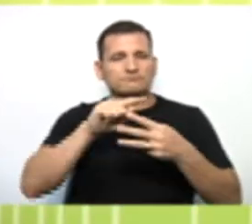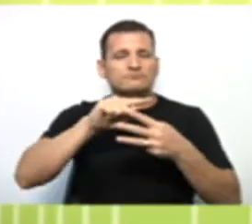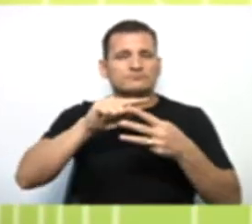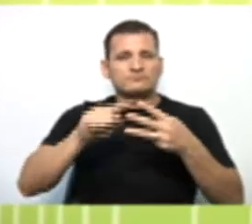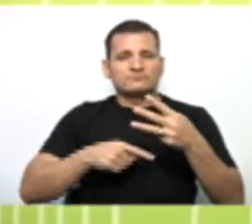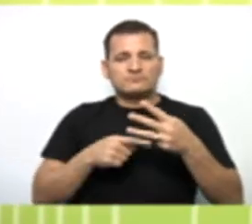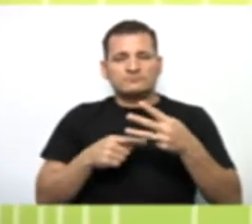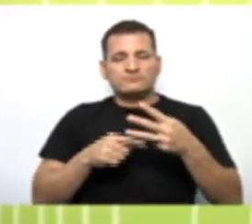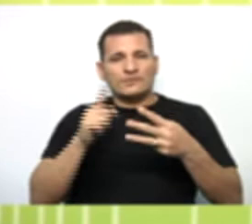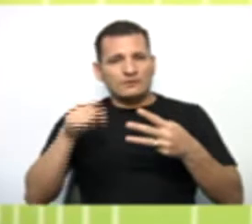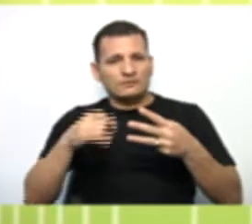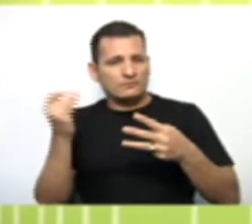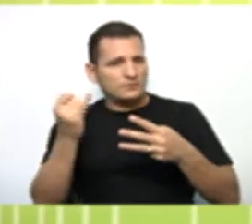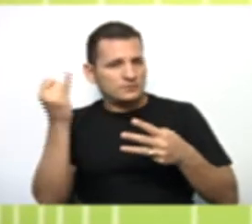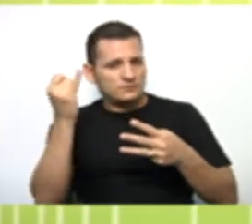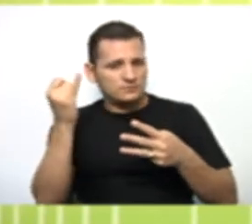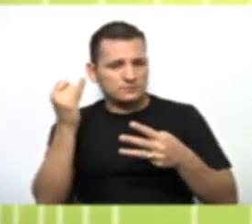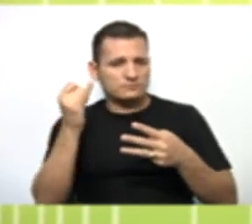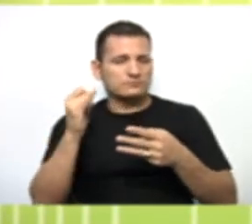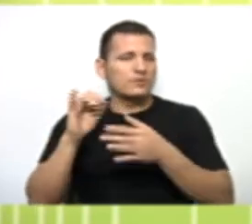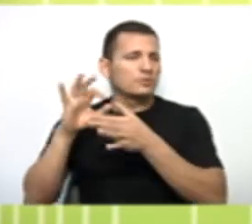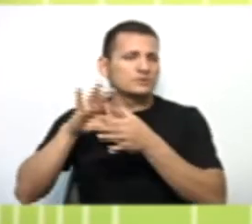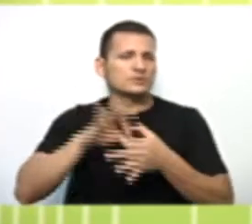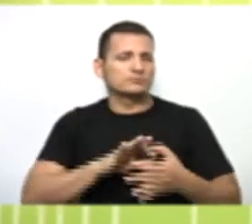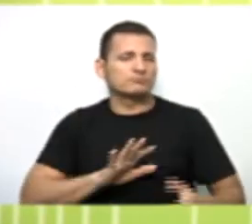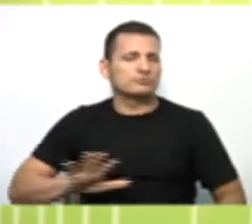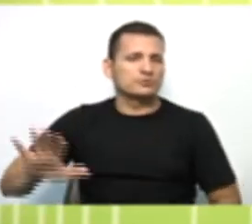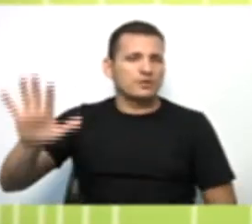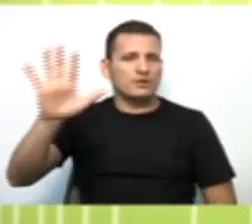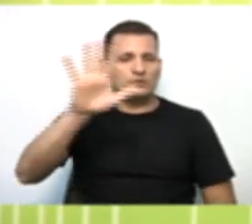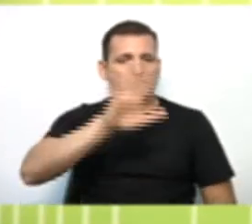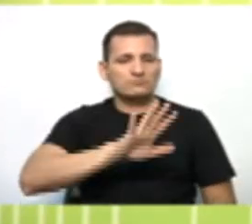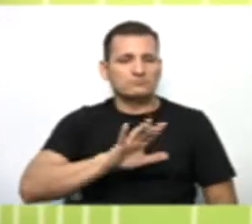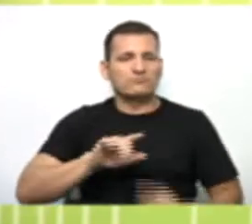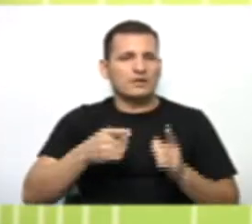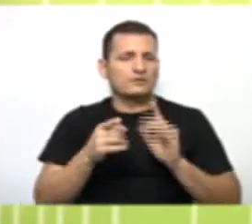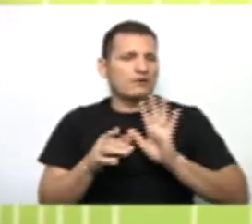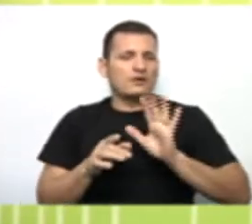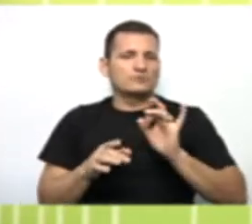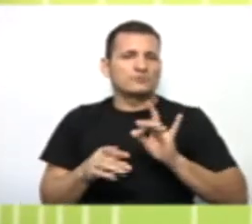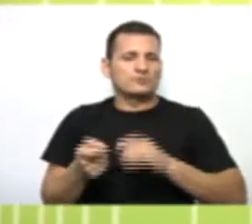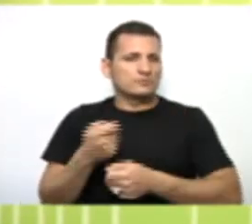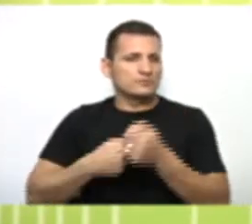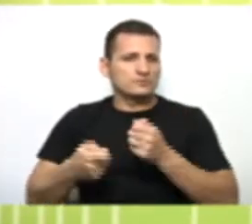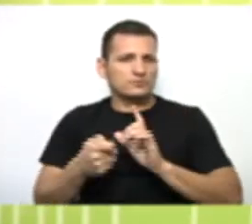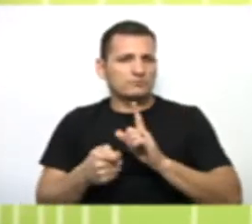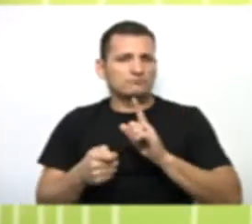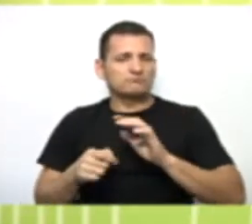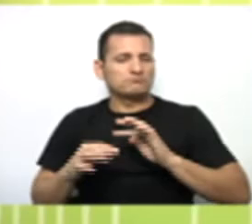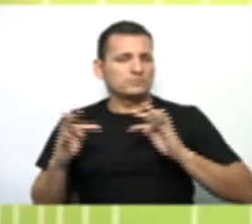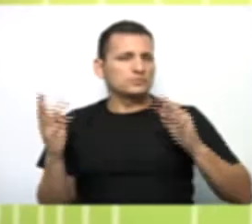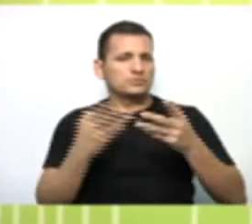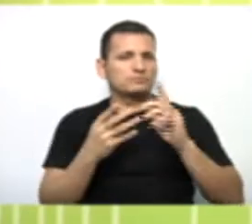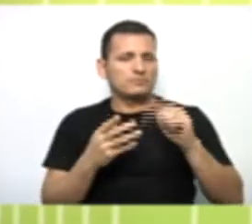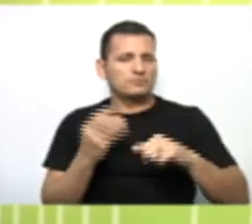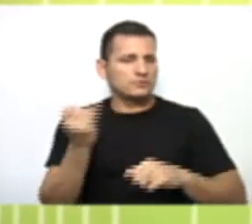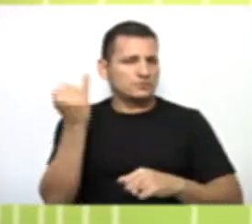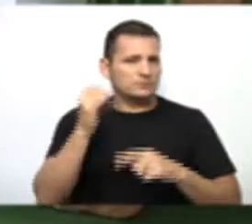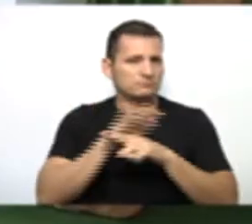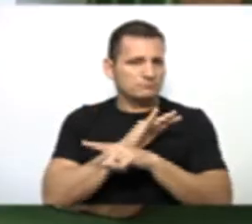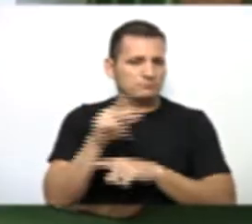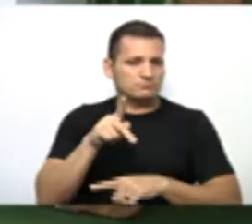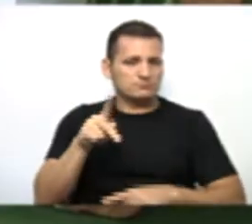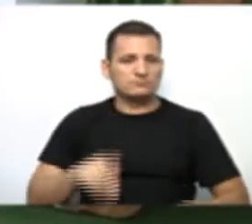são importantes num contexto geral, né? Mas não só para negociação, para tudo. É importante, professor